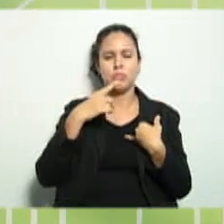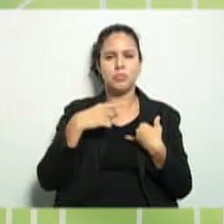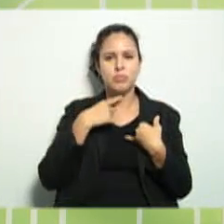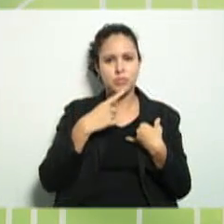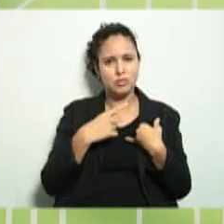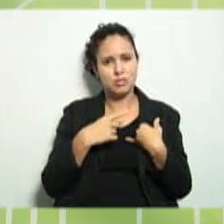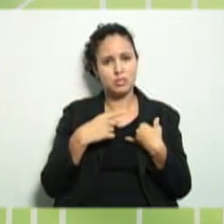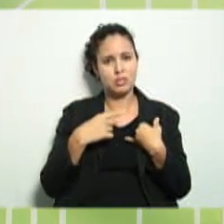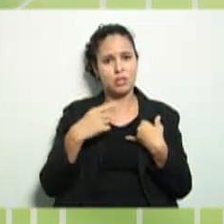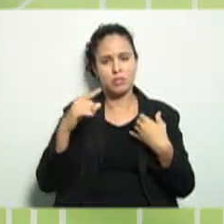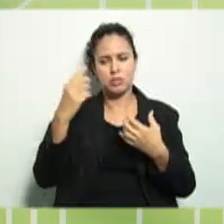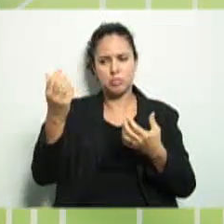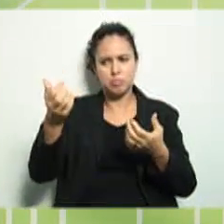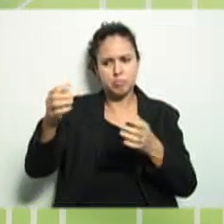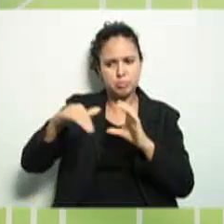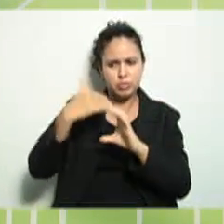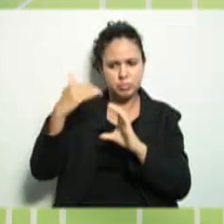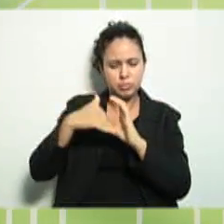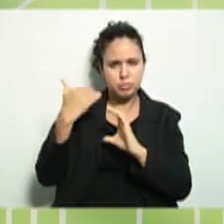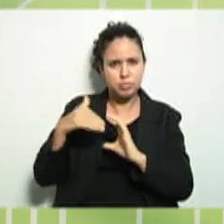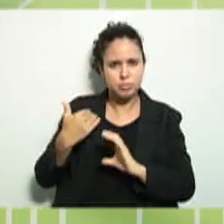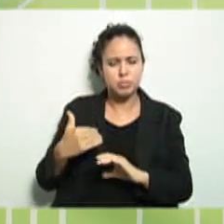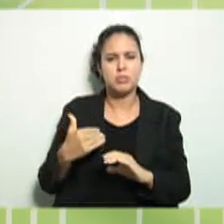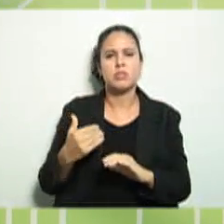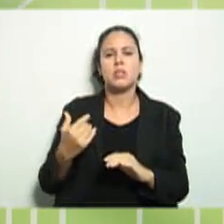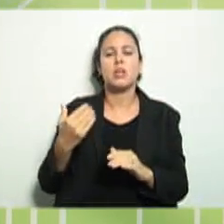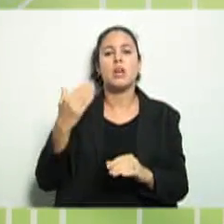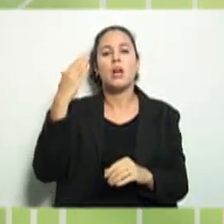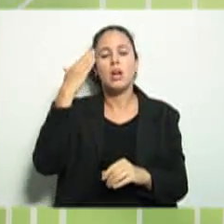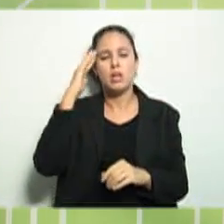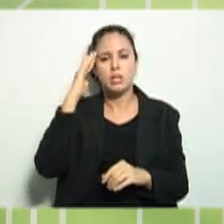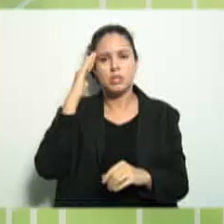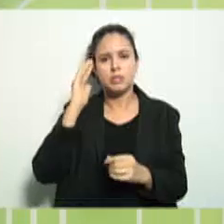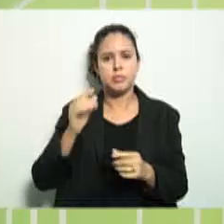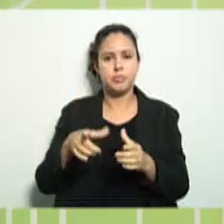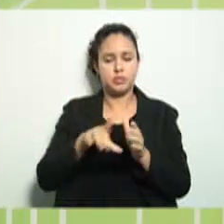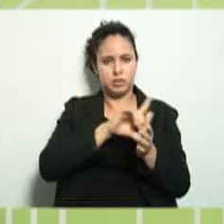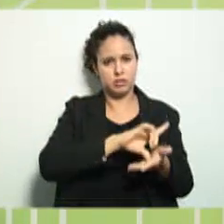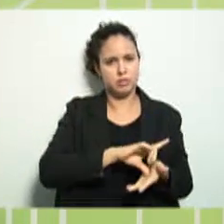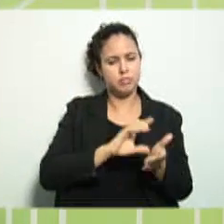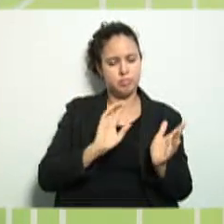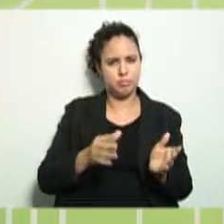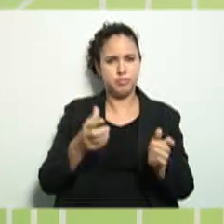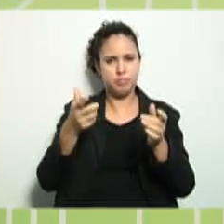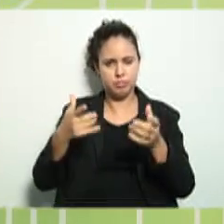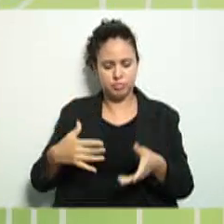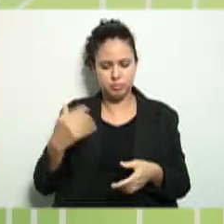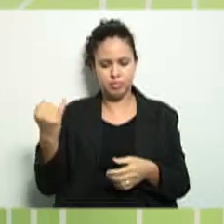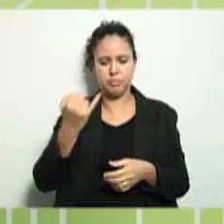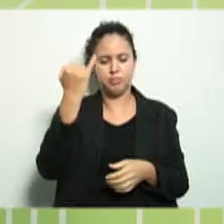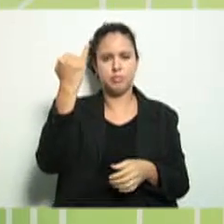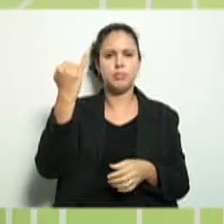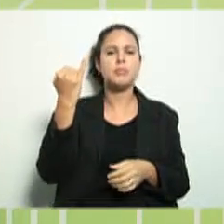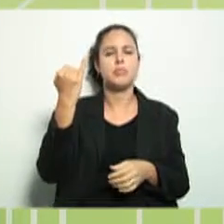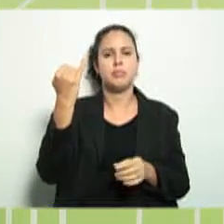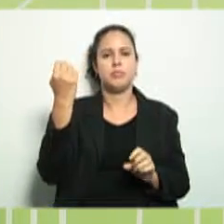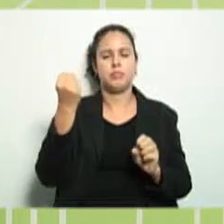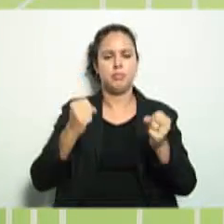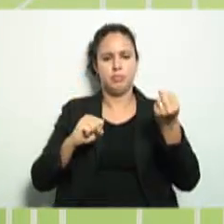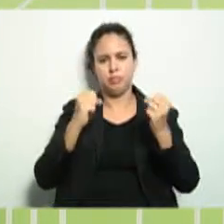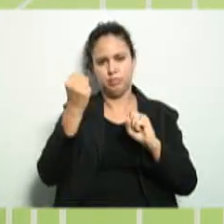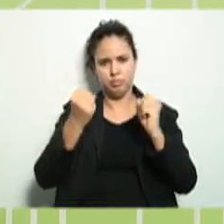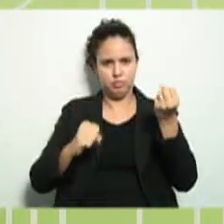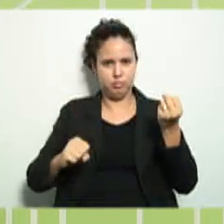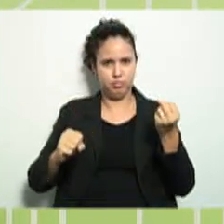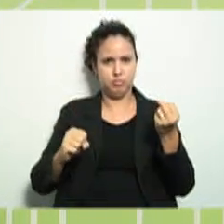causa de vocês. Veja bem, anteriormente eu comentei da importância da agroindústria para a motivação da produção de um